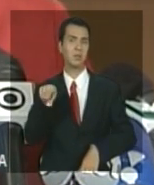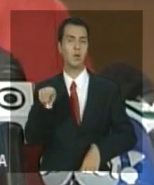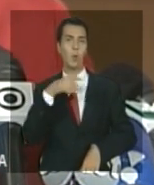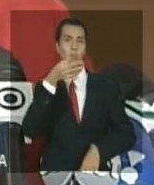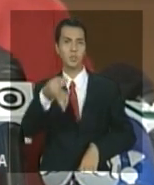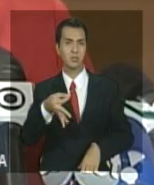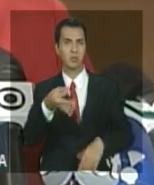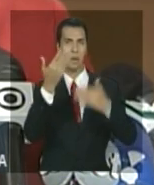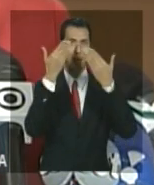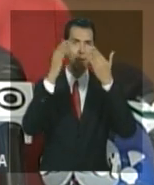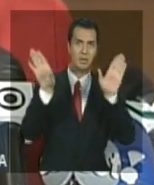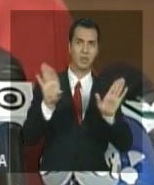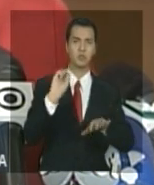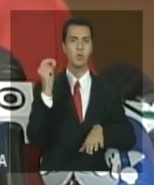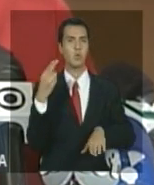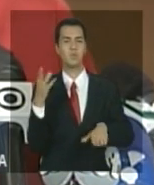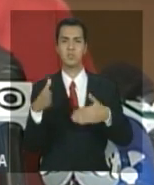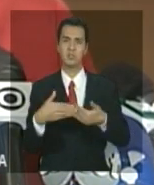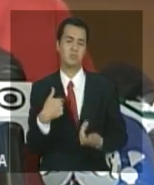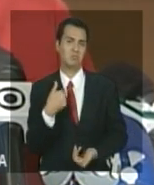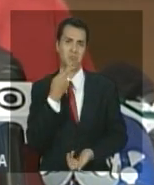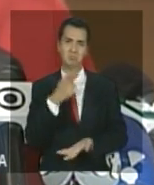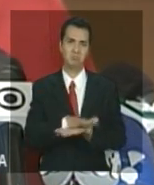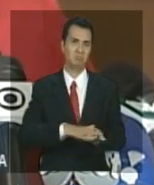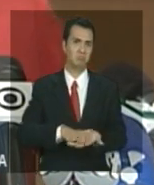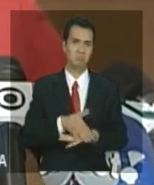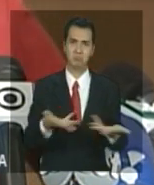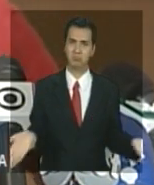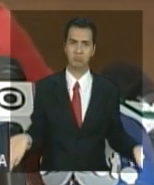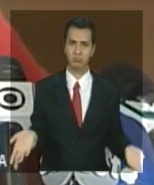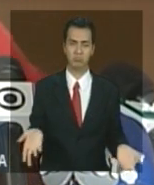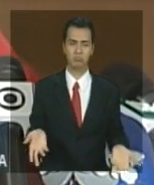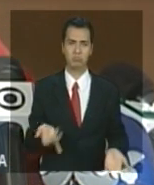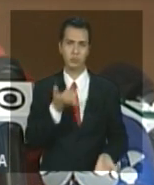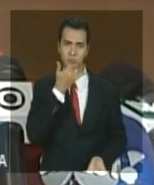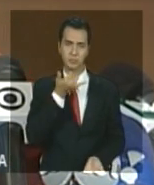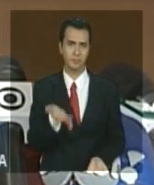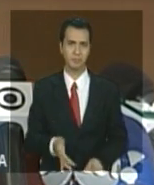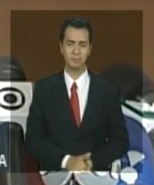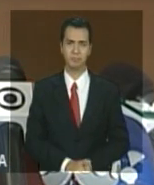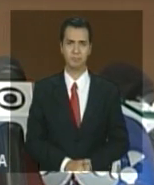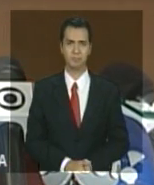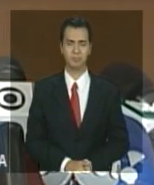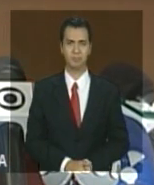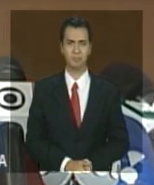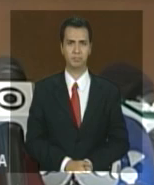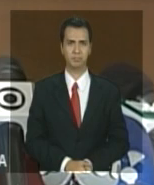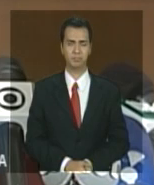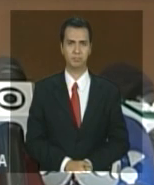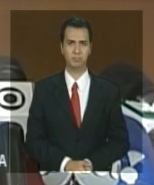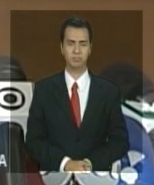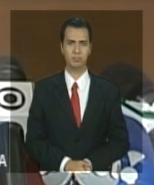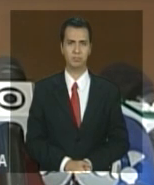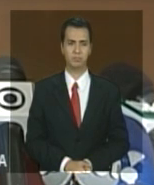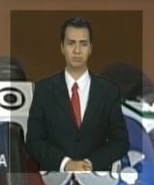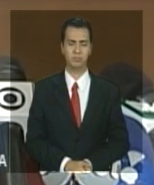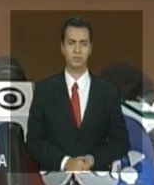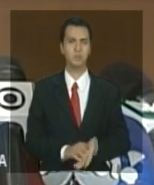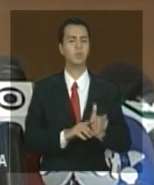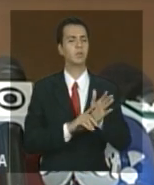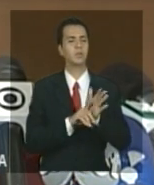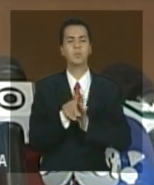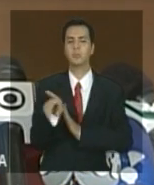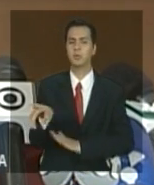fechada ou entreaberta. Você me desculpa, mas não vou. Qual foi o aspecto da conversa que a senhora acha que não foi